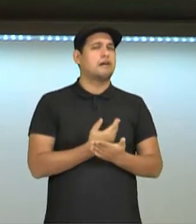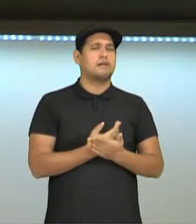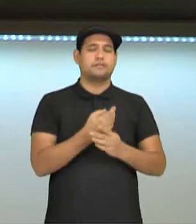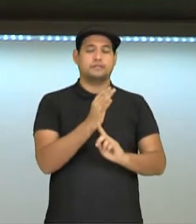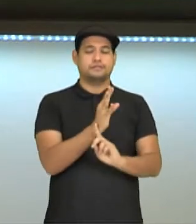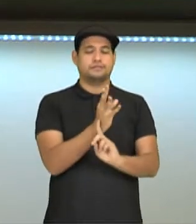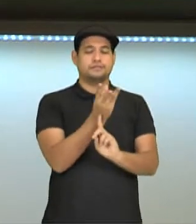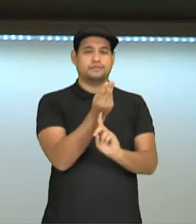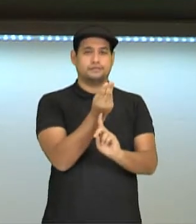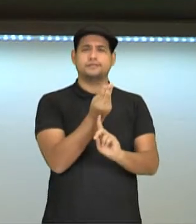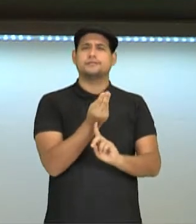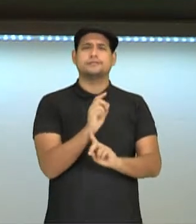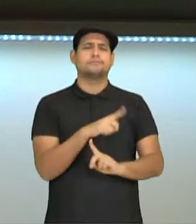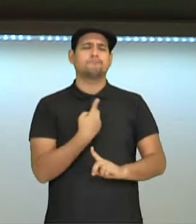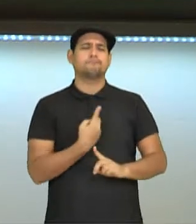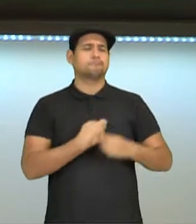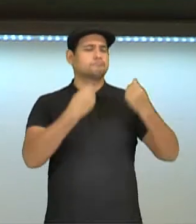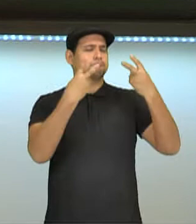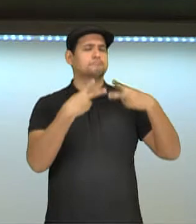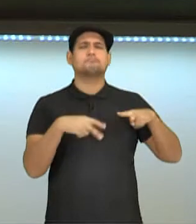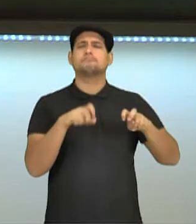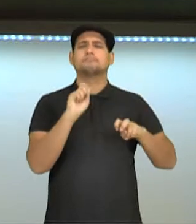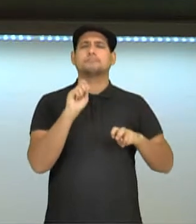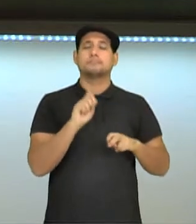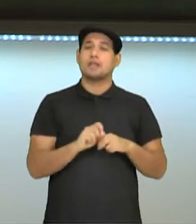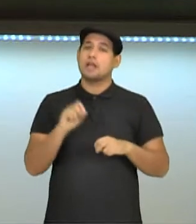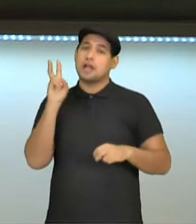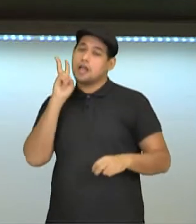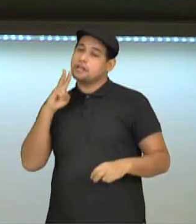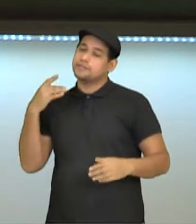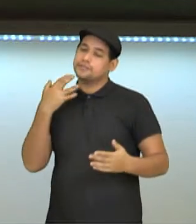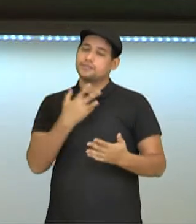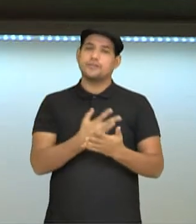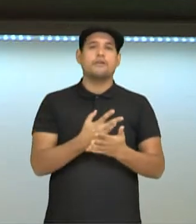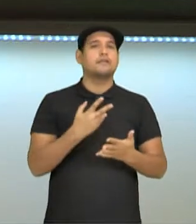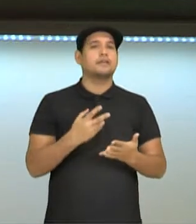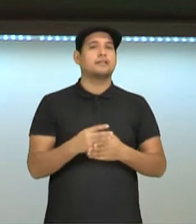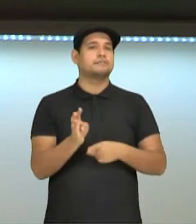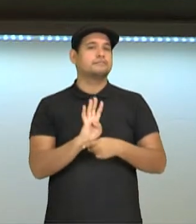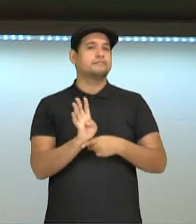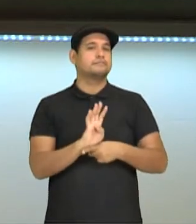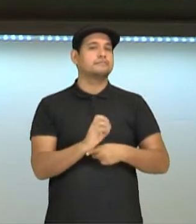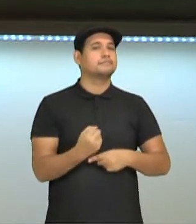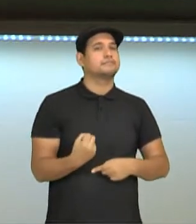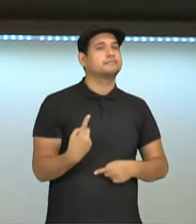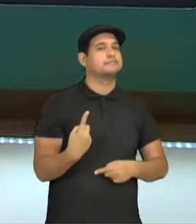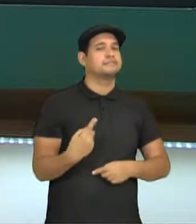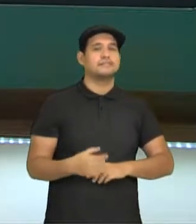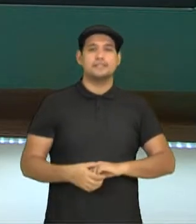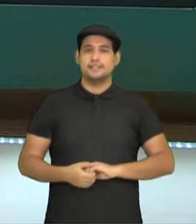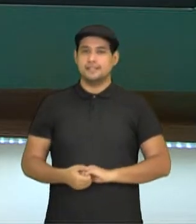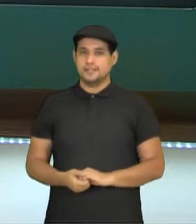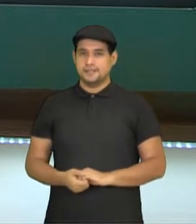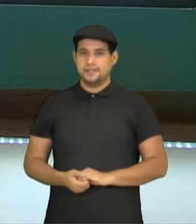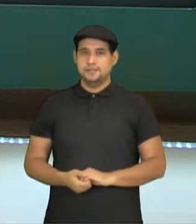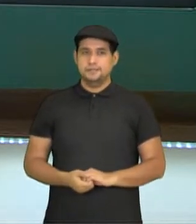arte, onde iremos falar sobre a história do cinema 1.